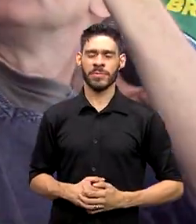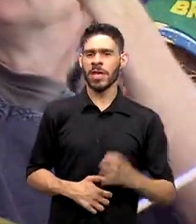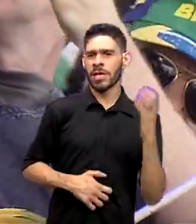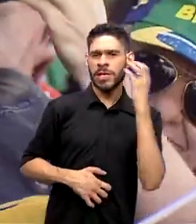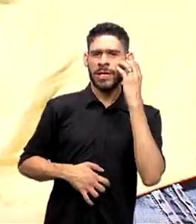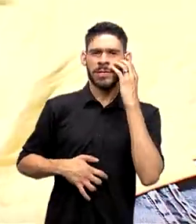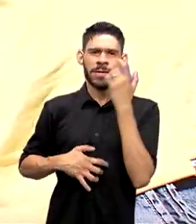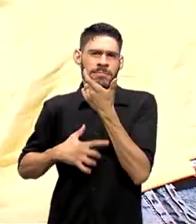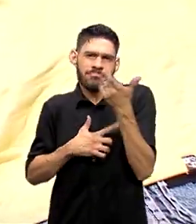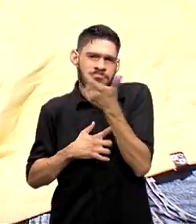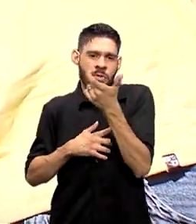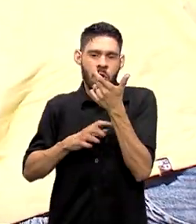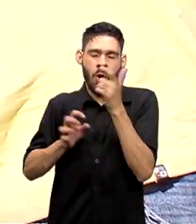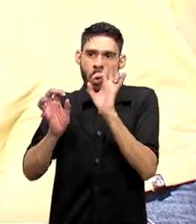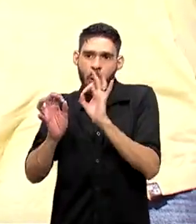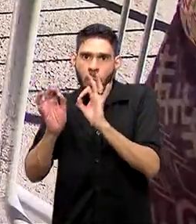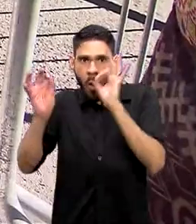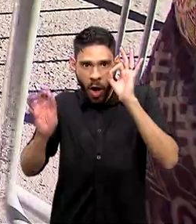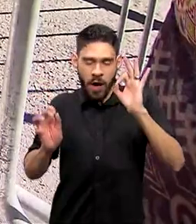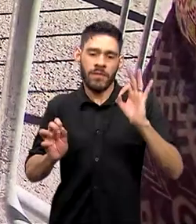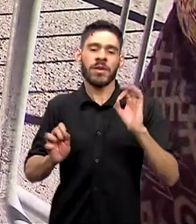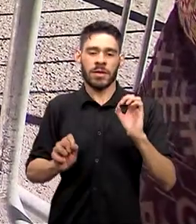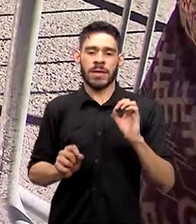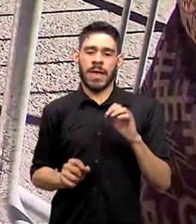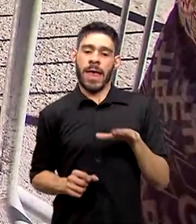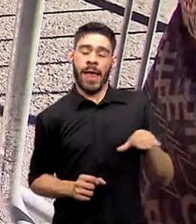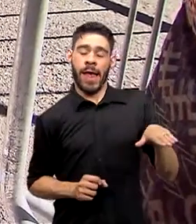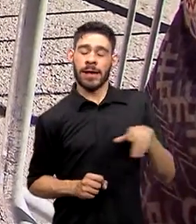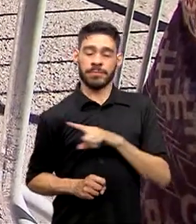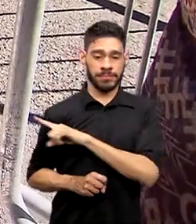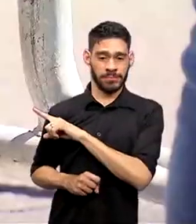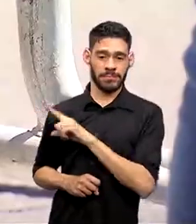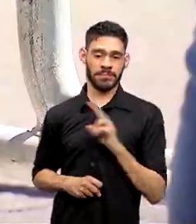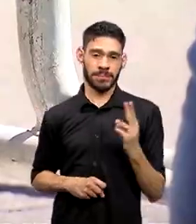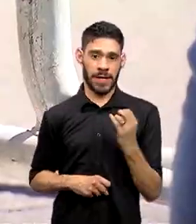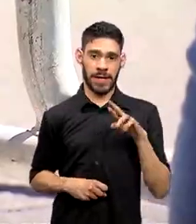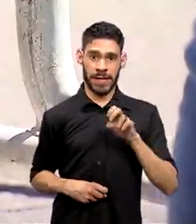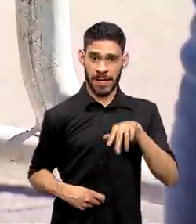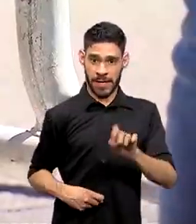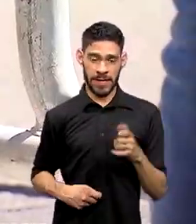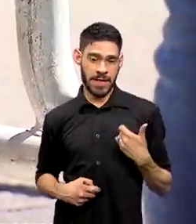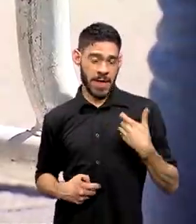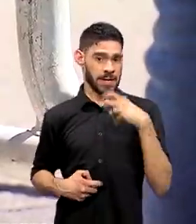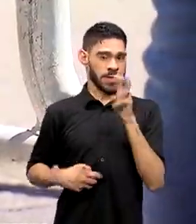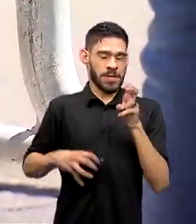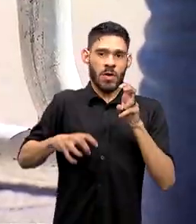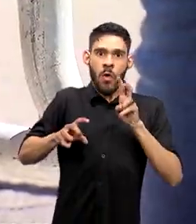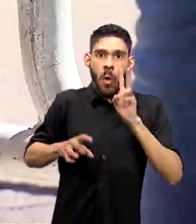Celulares a postos, olhos atentos. O pequeno Henrique, de 5 anos, ficou bastante